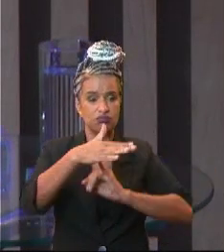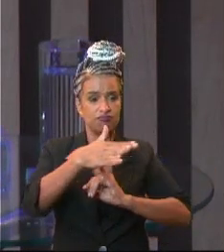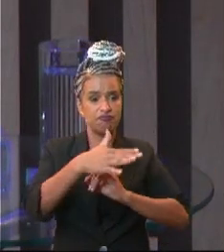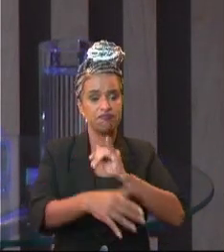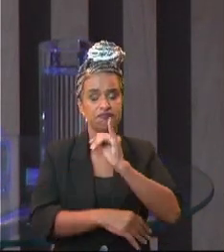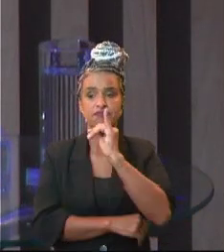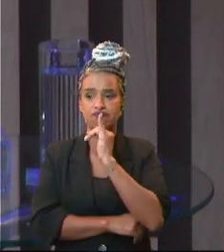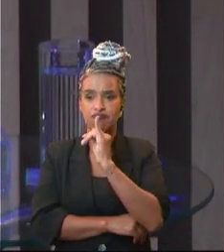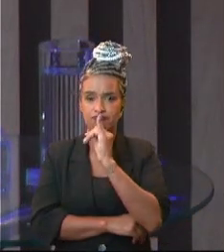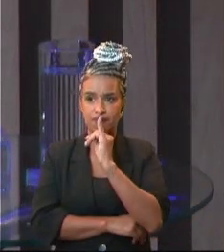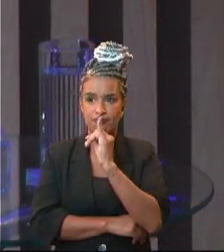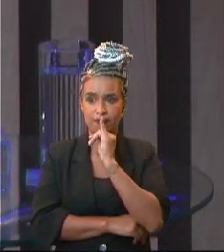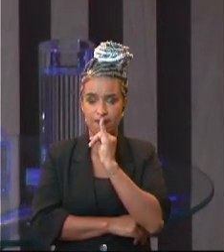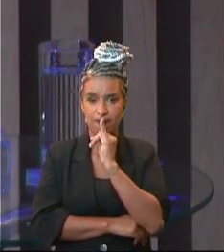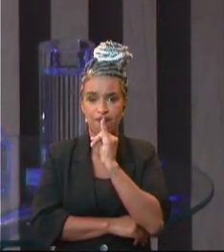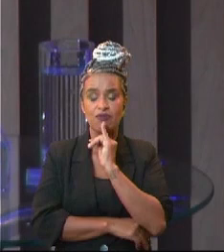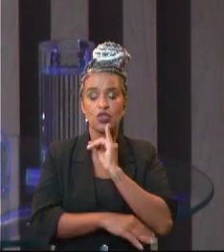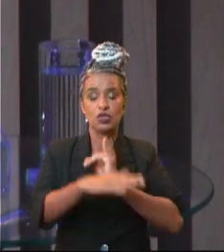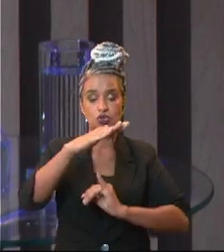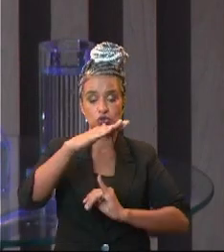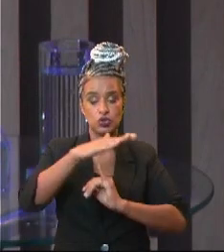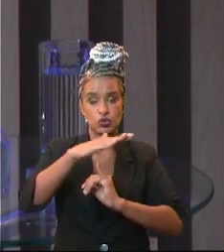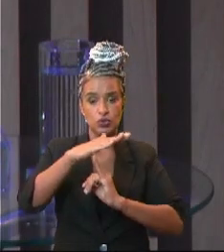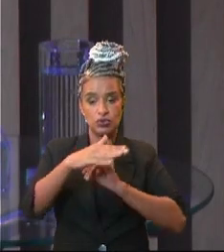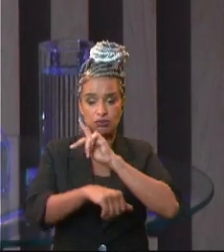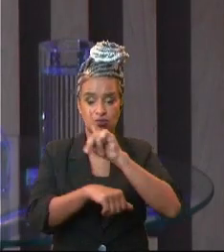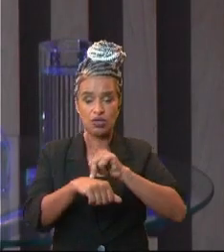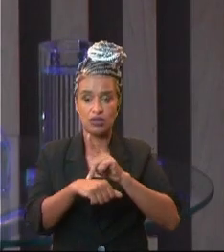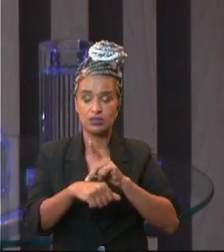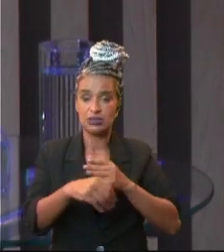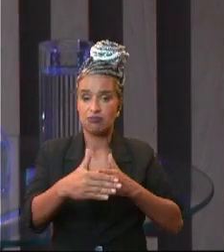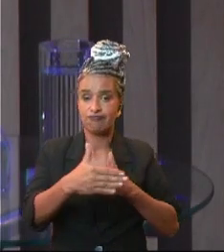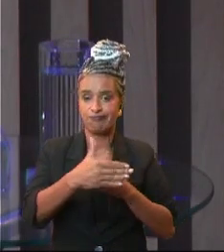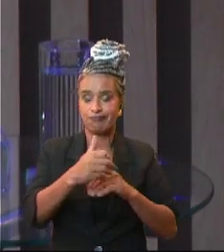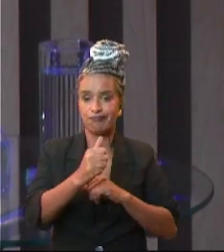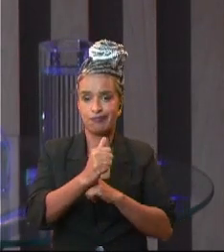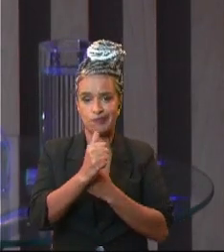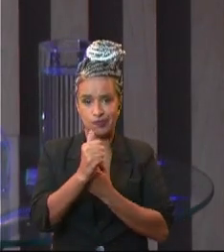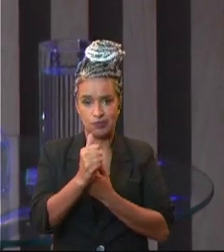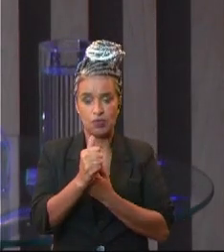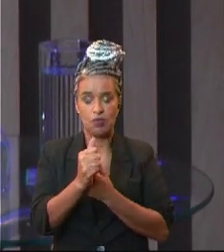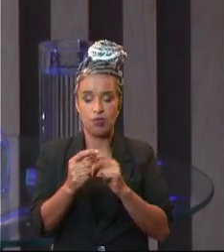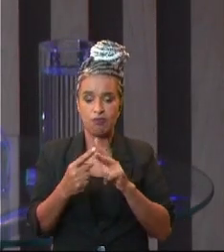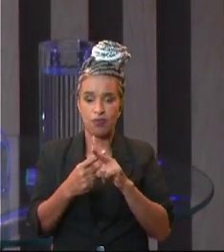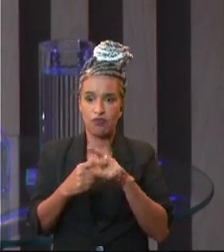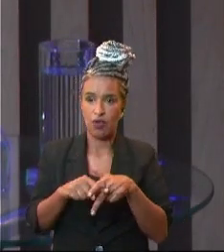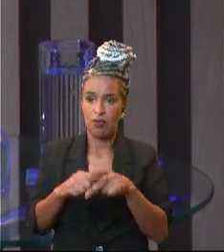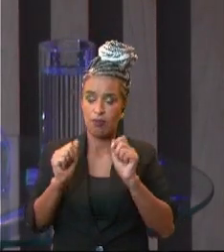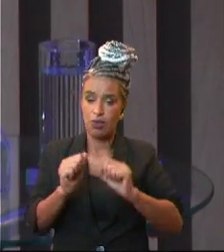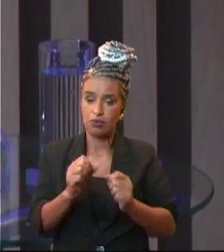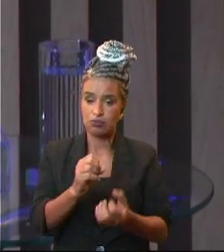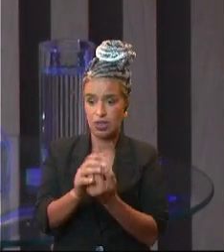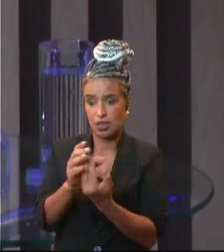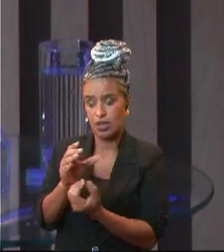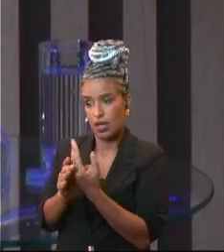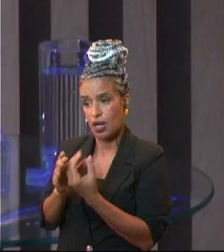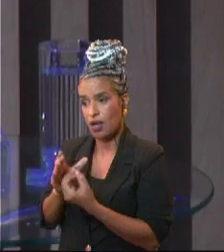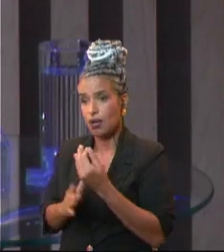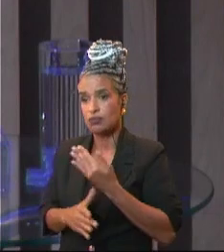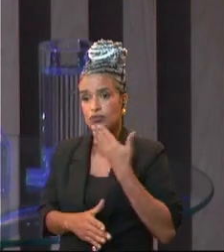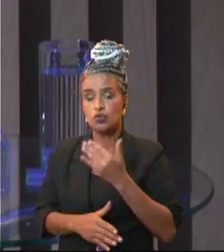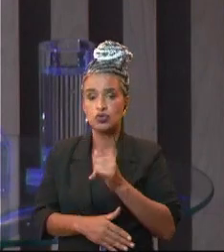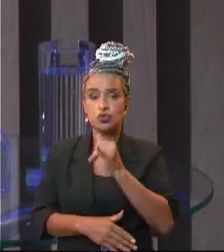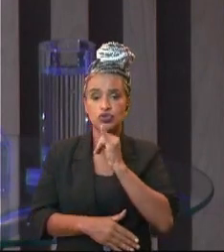de que instituições internacionais, mesmo quando são bloqueadas em relação às reformas, você pode criar outras instituições